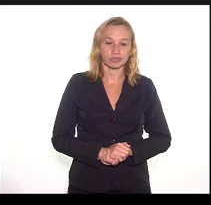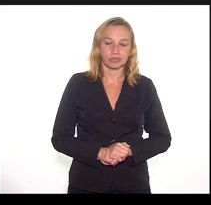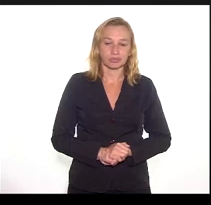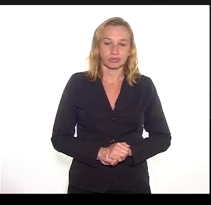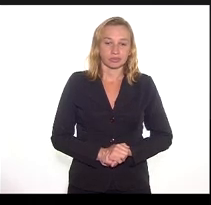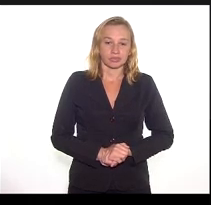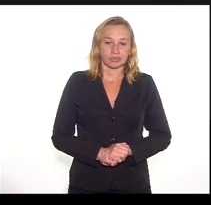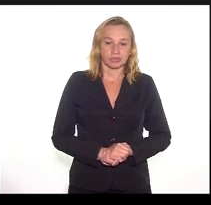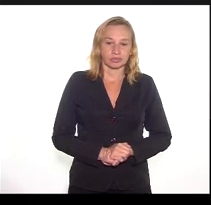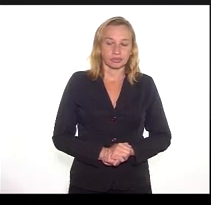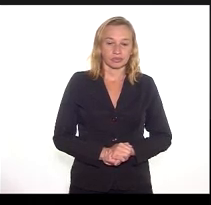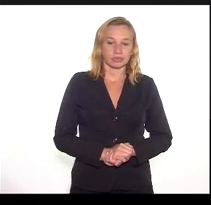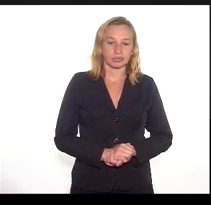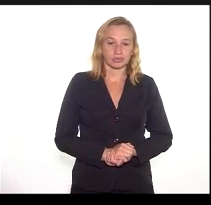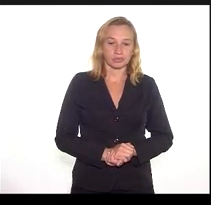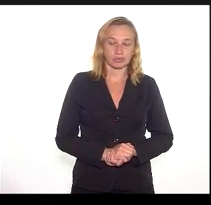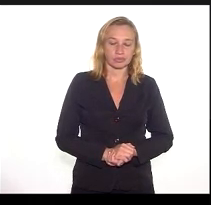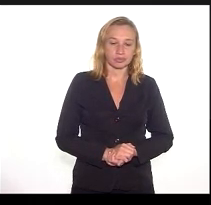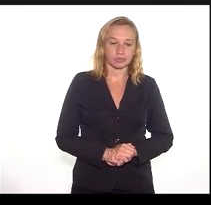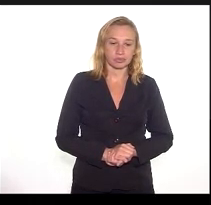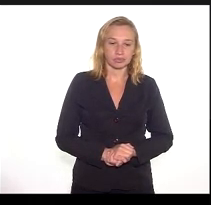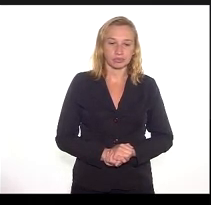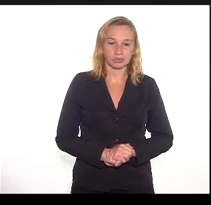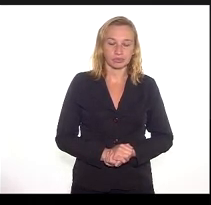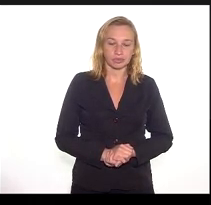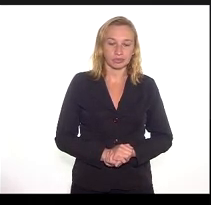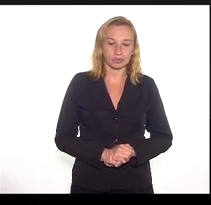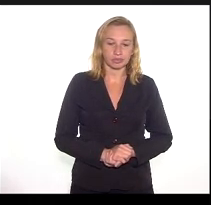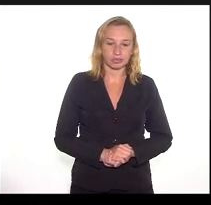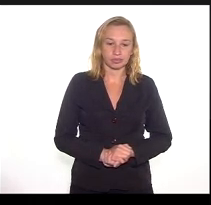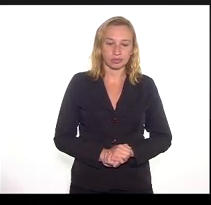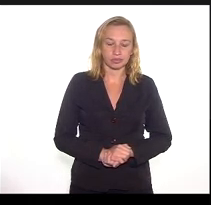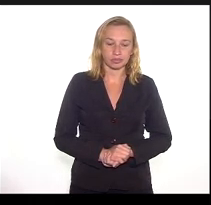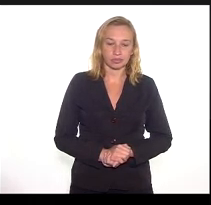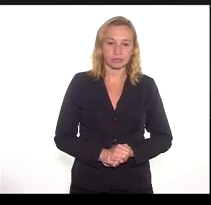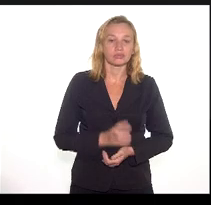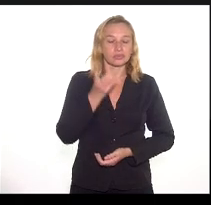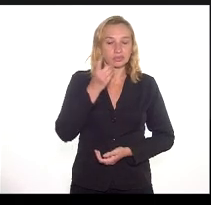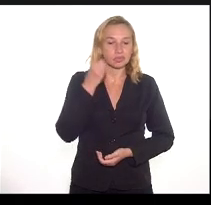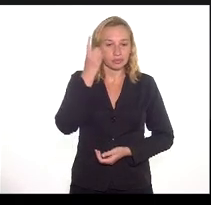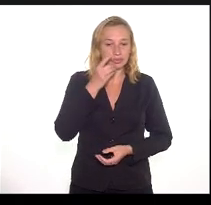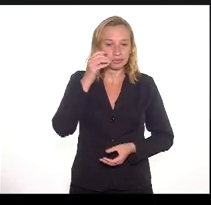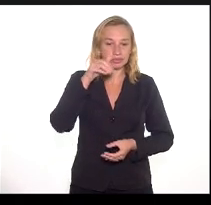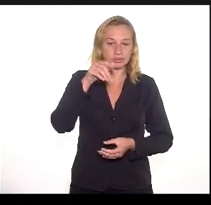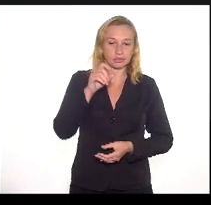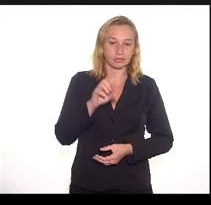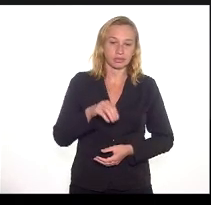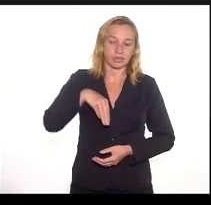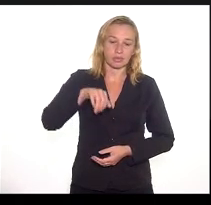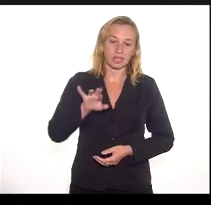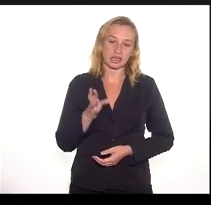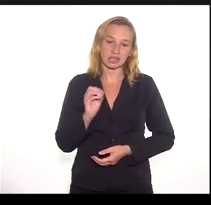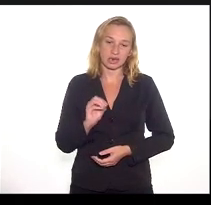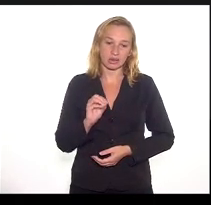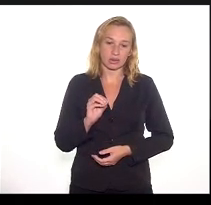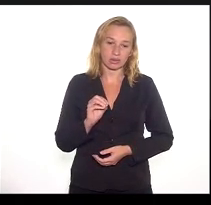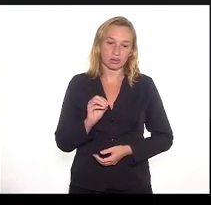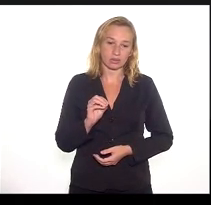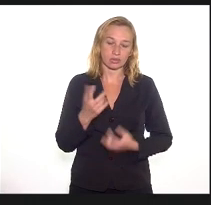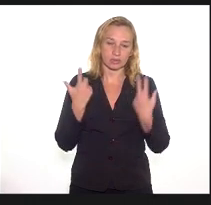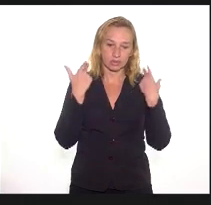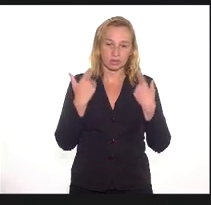Votou não? Ainda não votou. Deputado Marcelo Cabeleireiro. Aqui. Eu voto